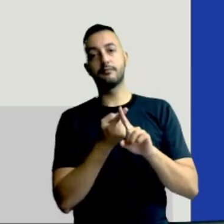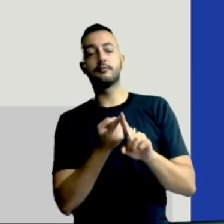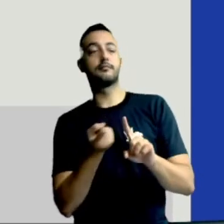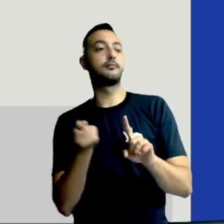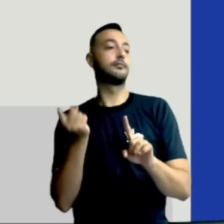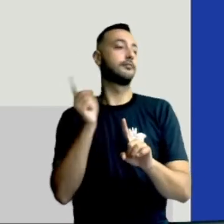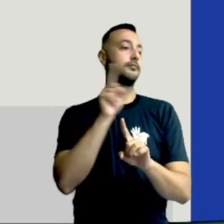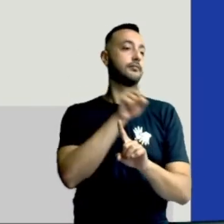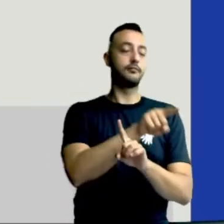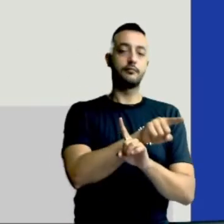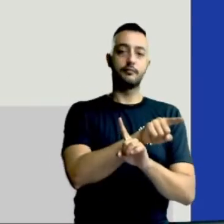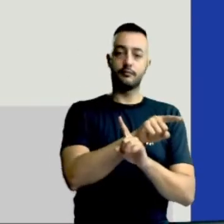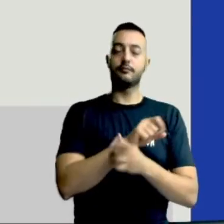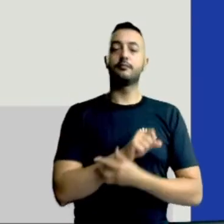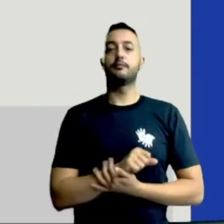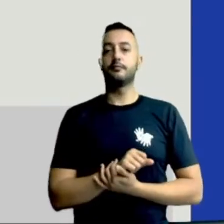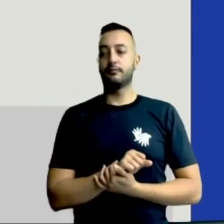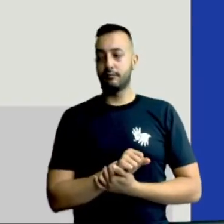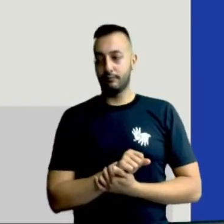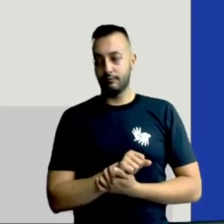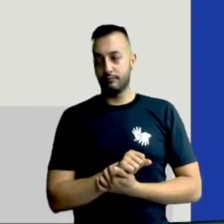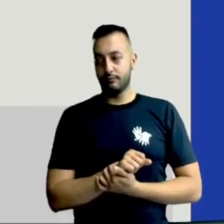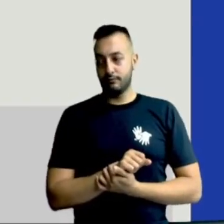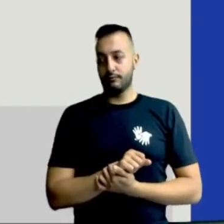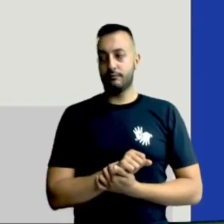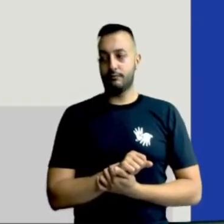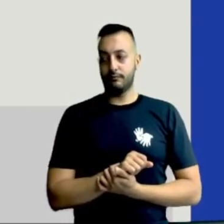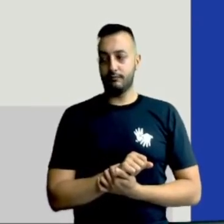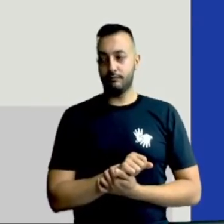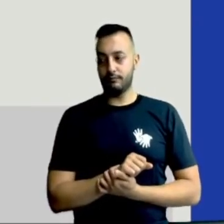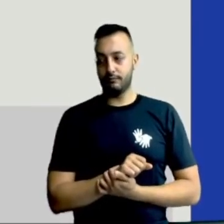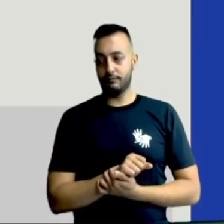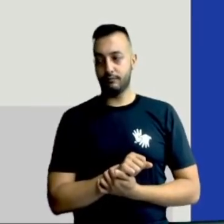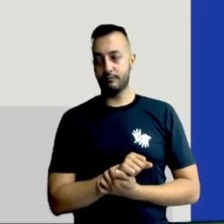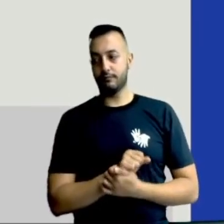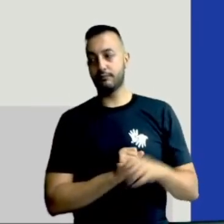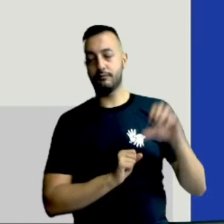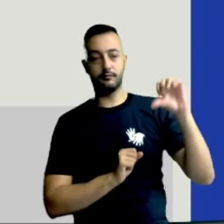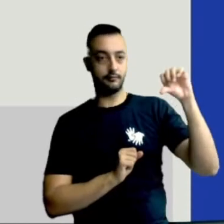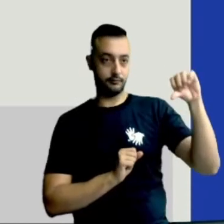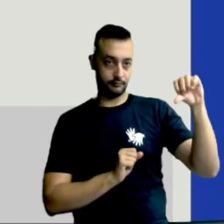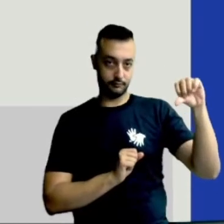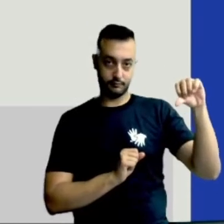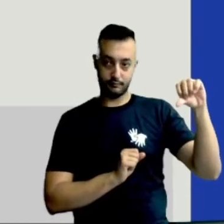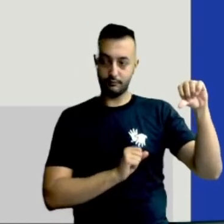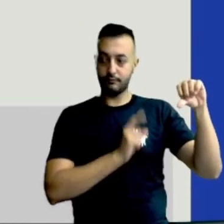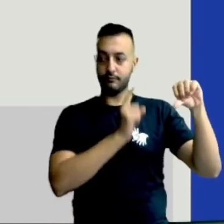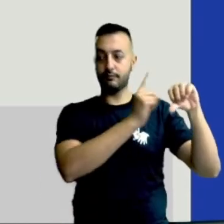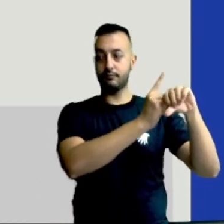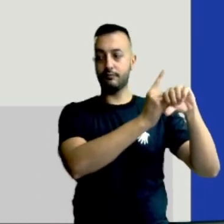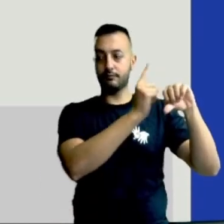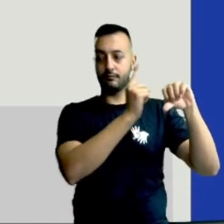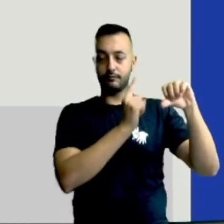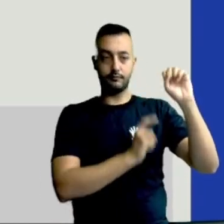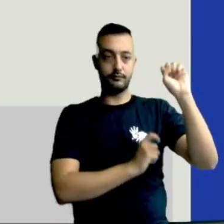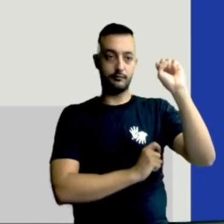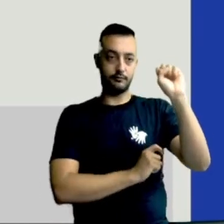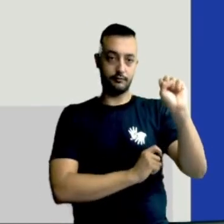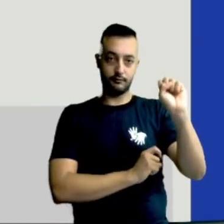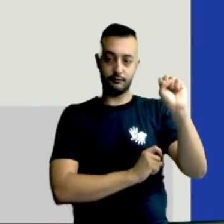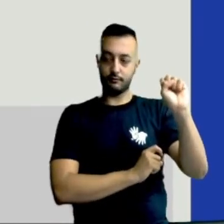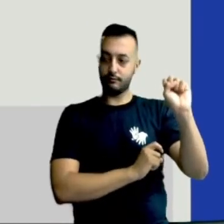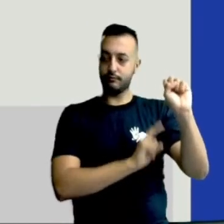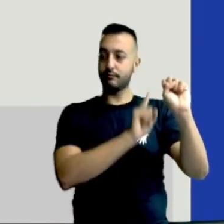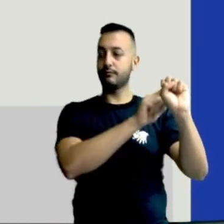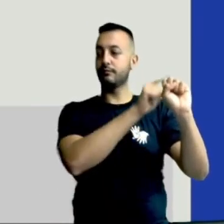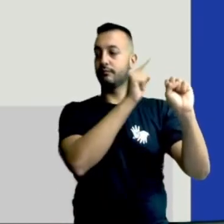na casa das unidades de milhar. Então, vamos lá? Eu tinha 9, tiro 1, fico com 8.